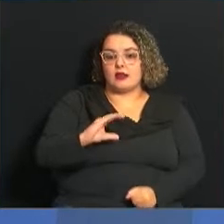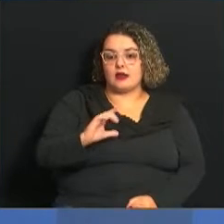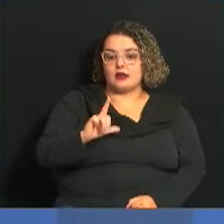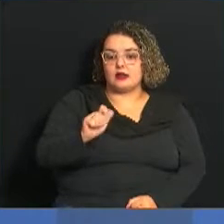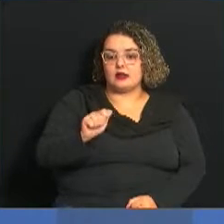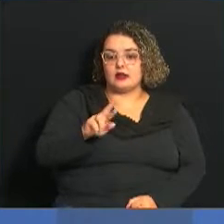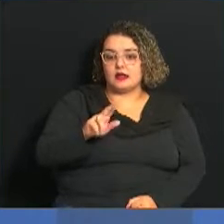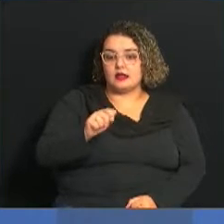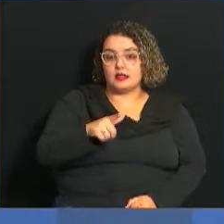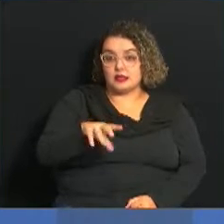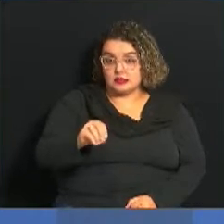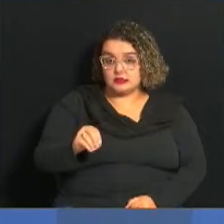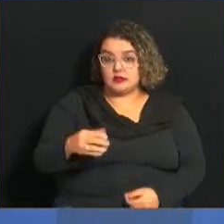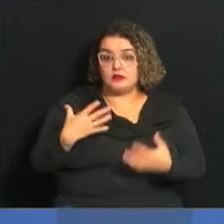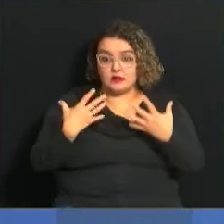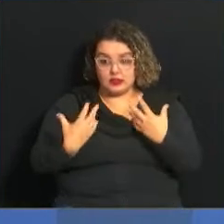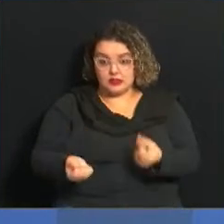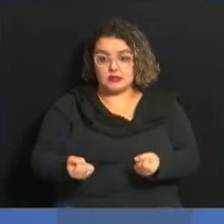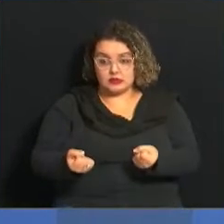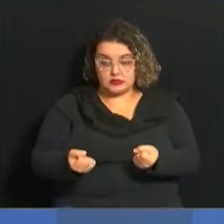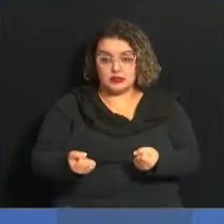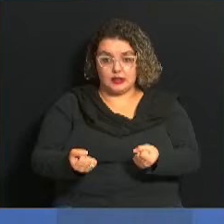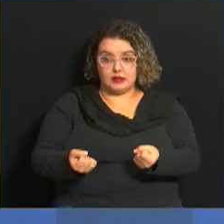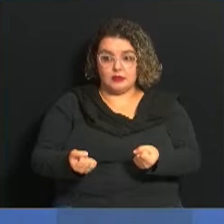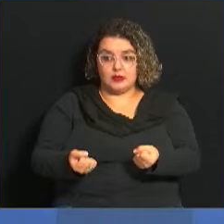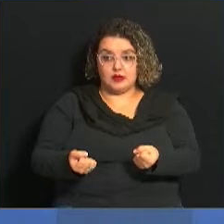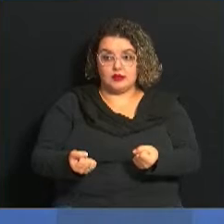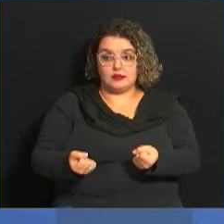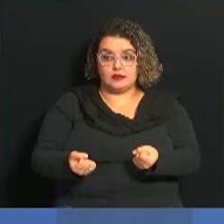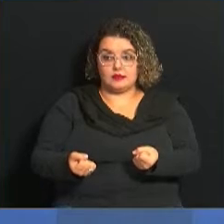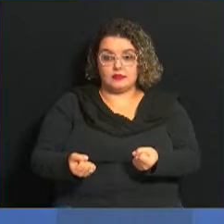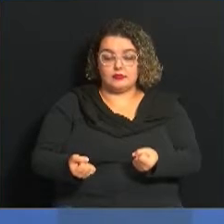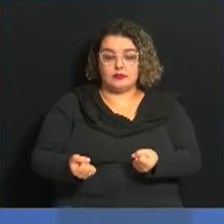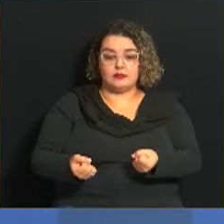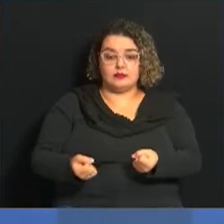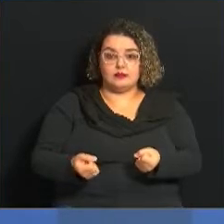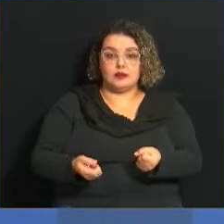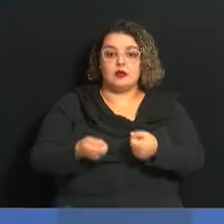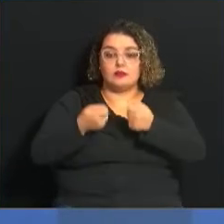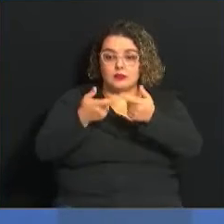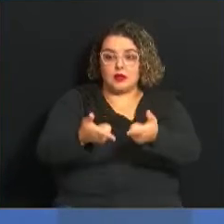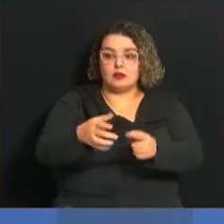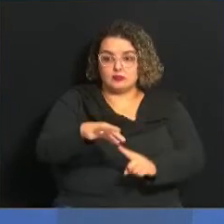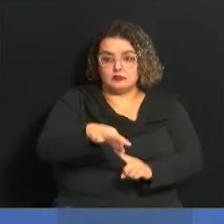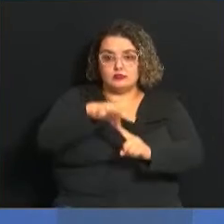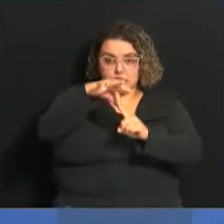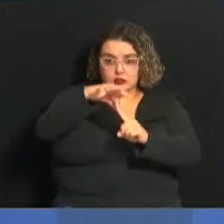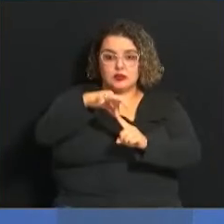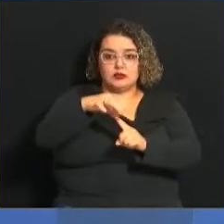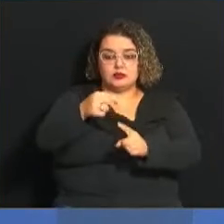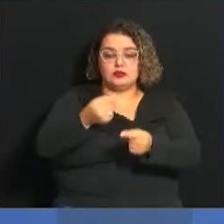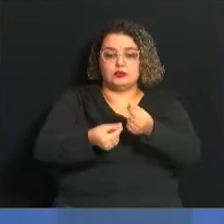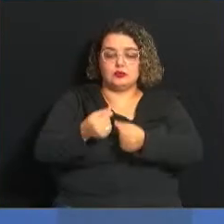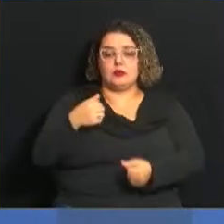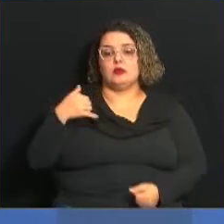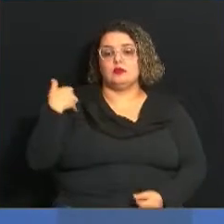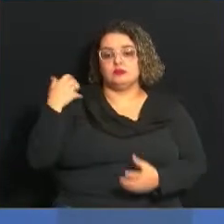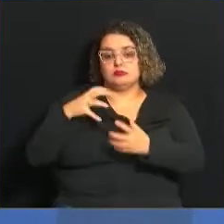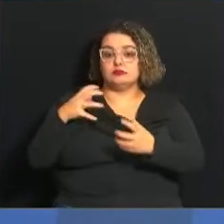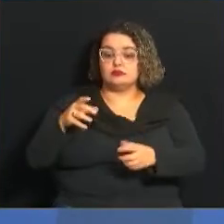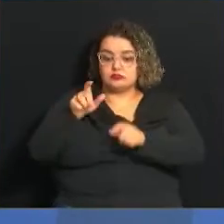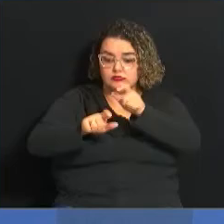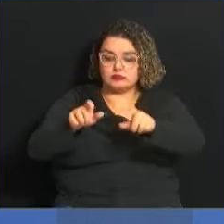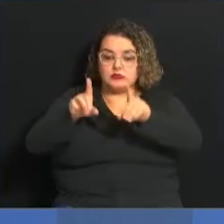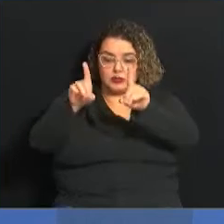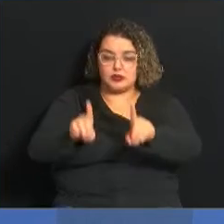vão receber a restituição os contribuintes que têm preferência no pagamento, como idosos, pessoas com deficiência e